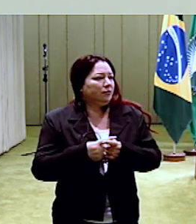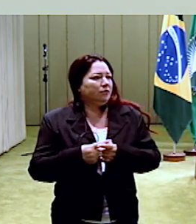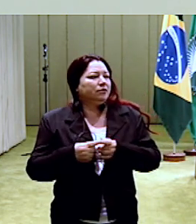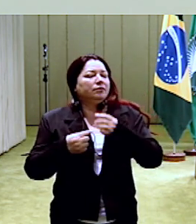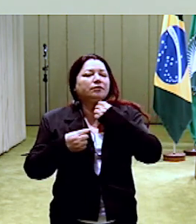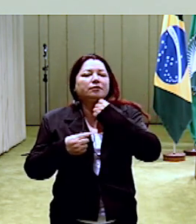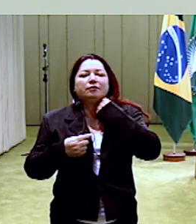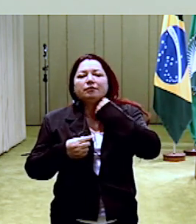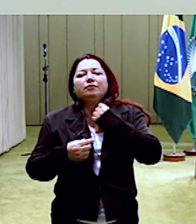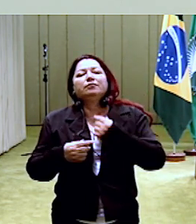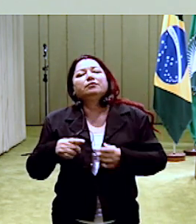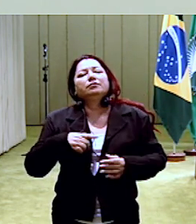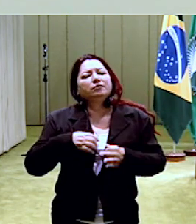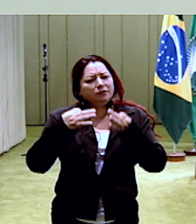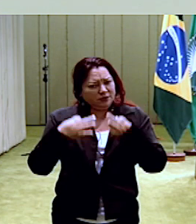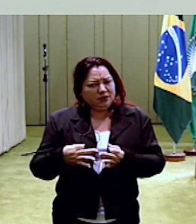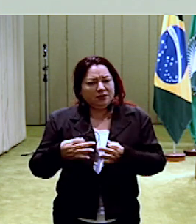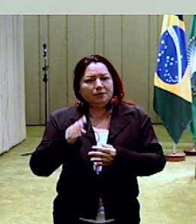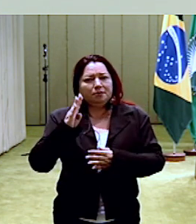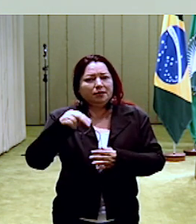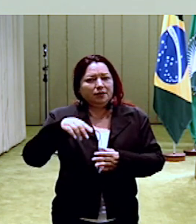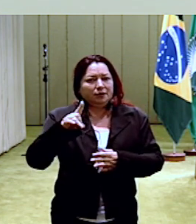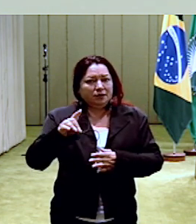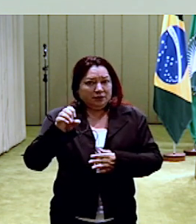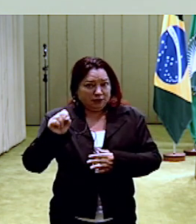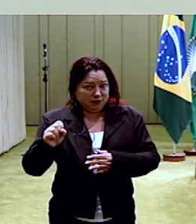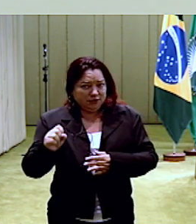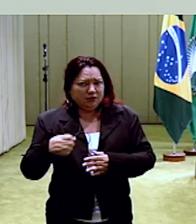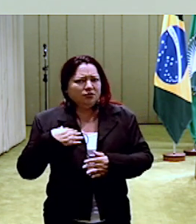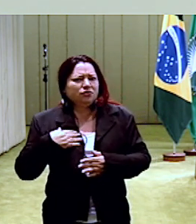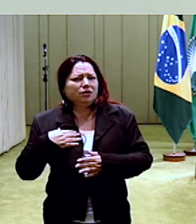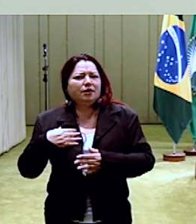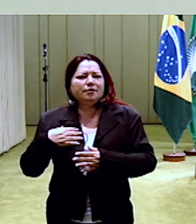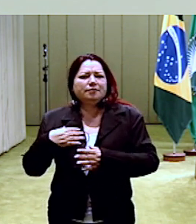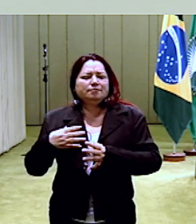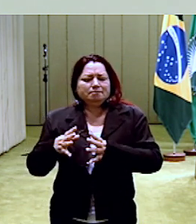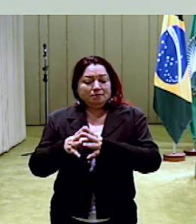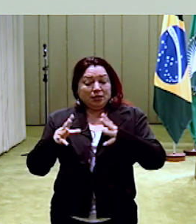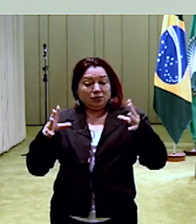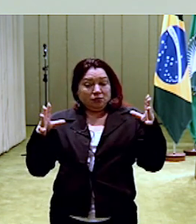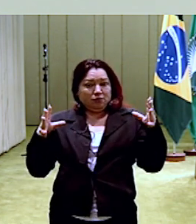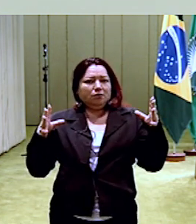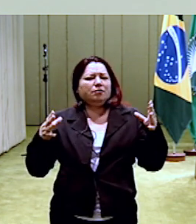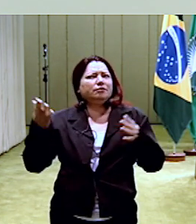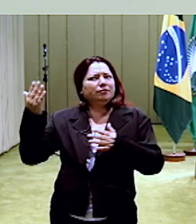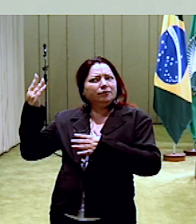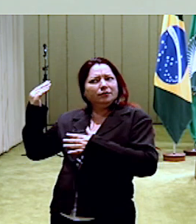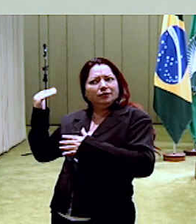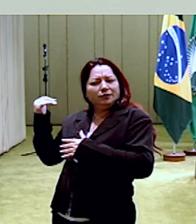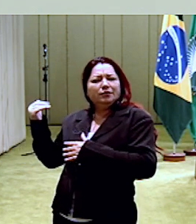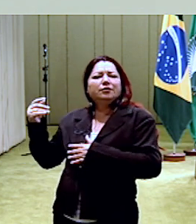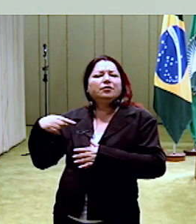as reflexões. Você tem toda a razão, o BNDES ele já teve uma atuação muito mais relevante no continente. Acho que